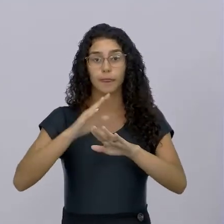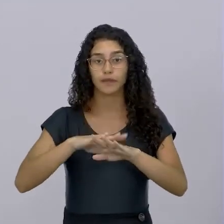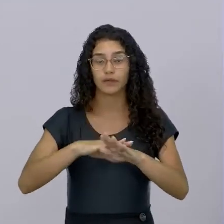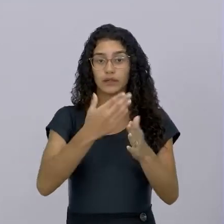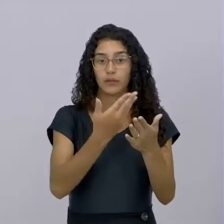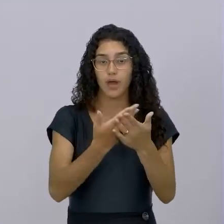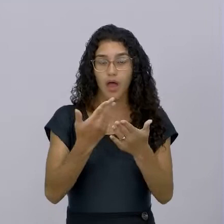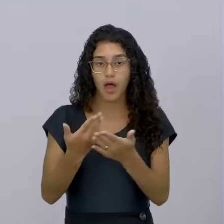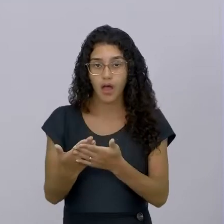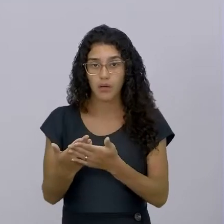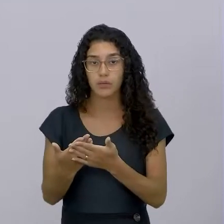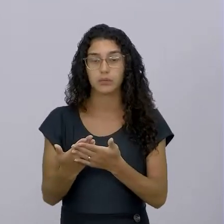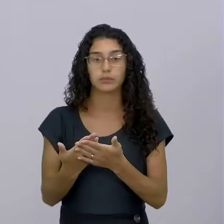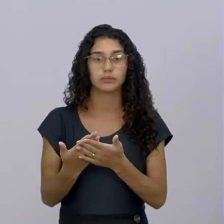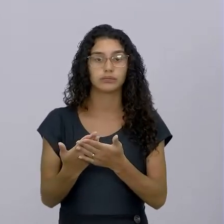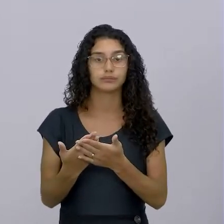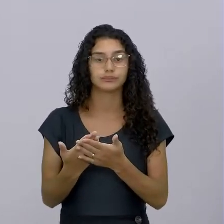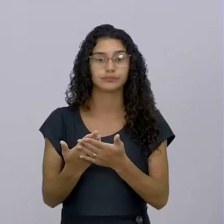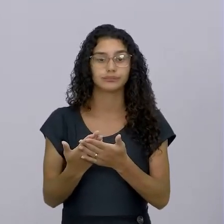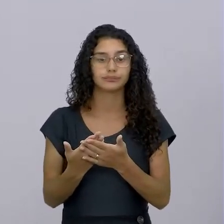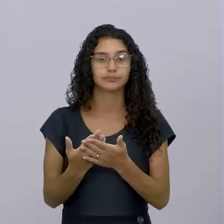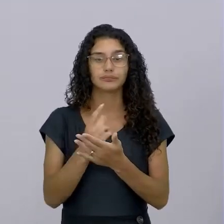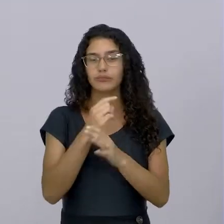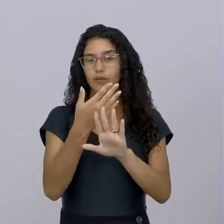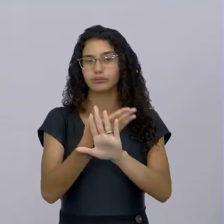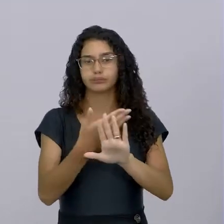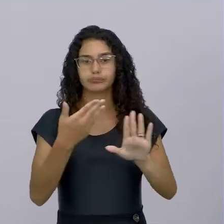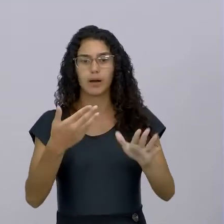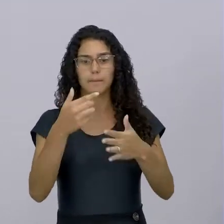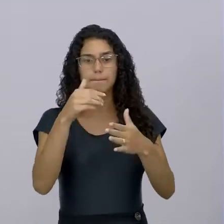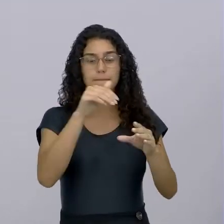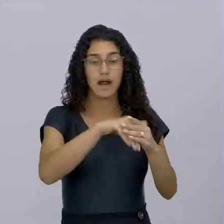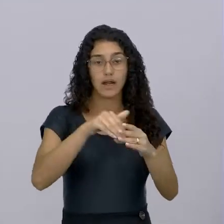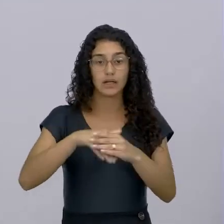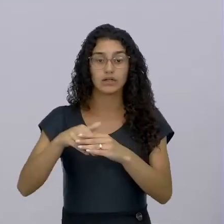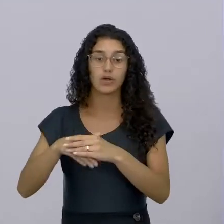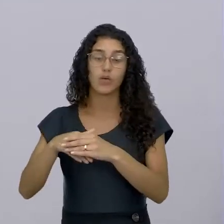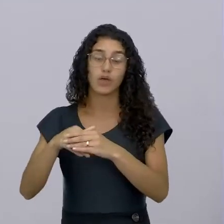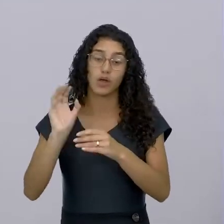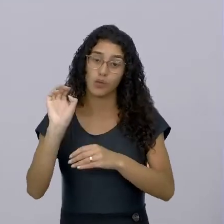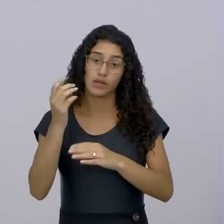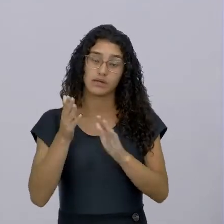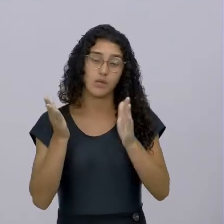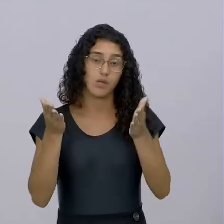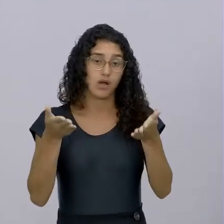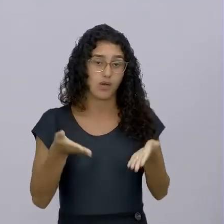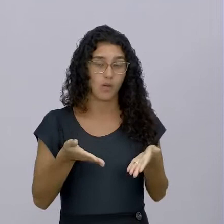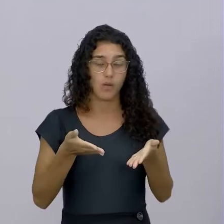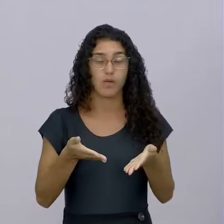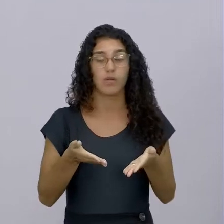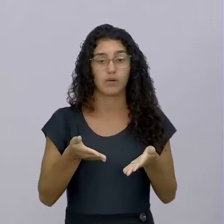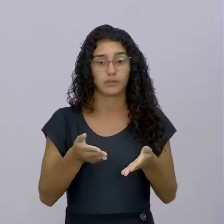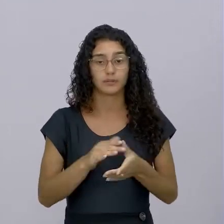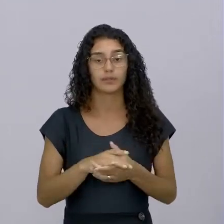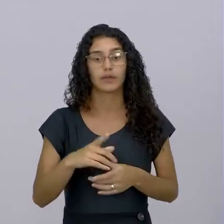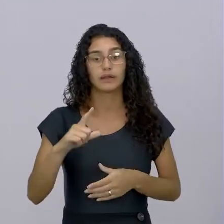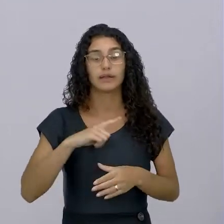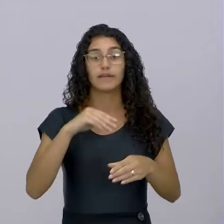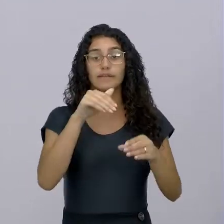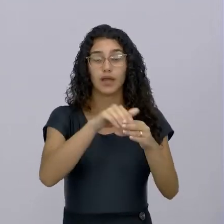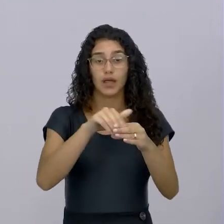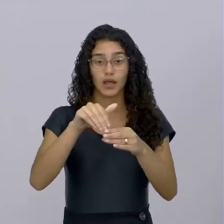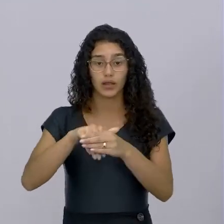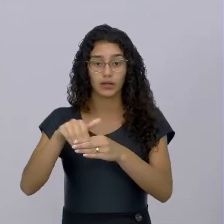essa aula, não está muito distante das eleições que já acabaram de ocorrer, né? Então, houve